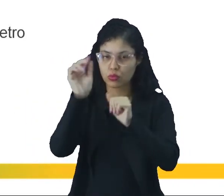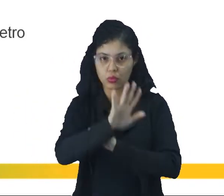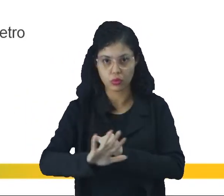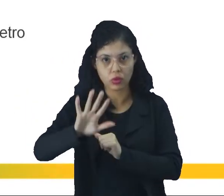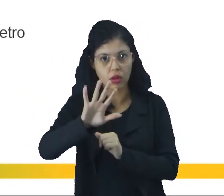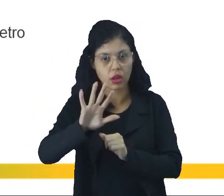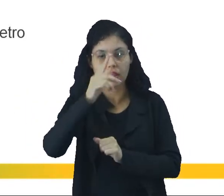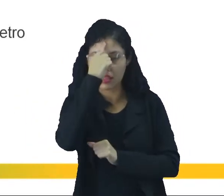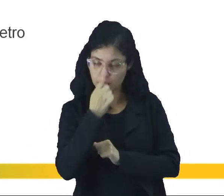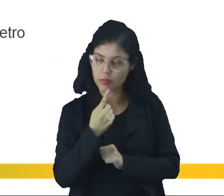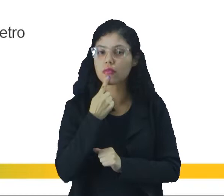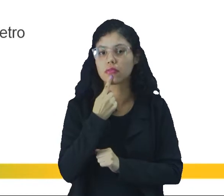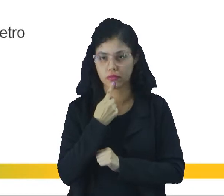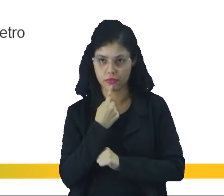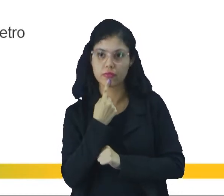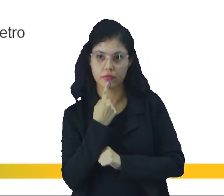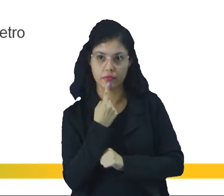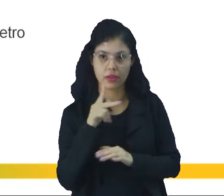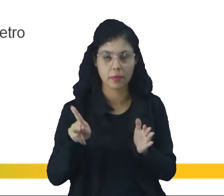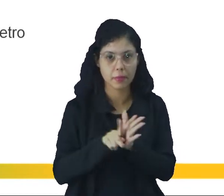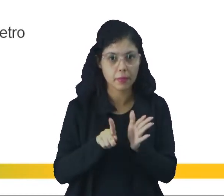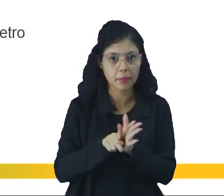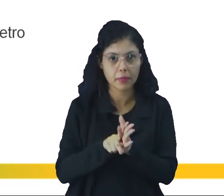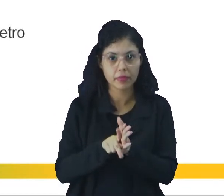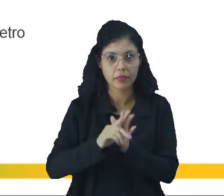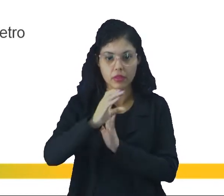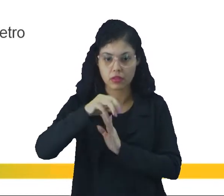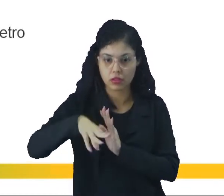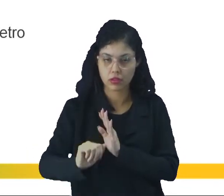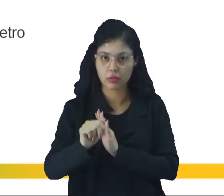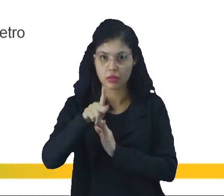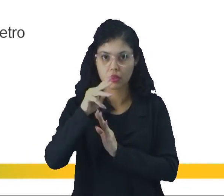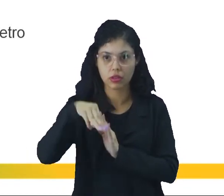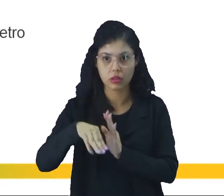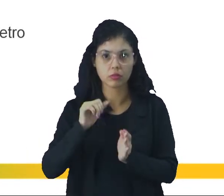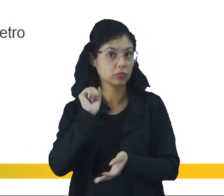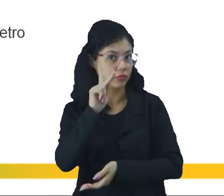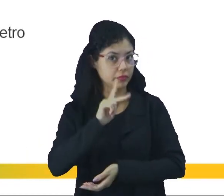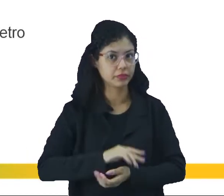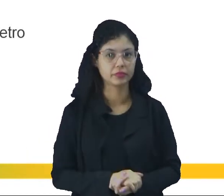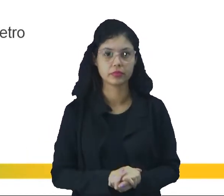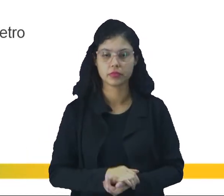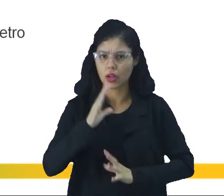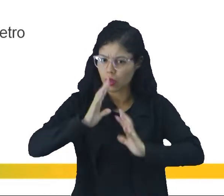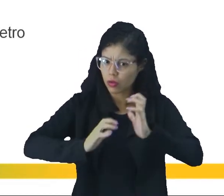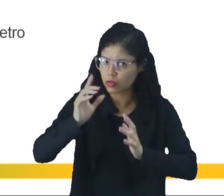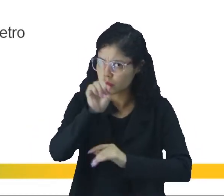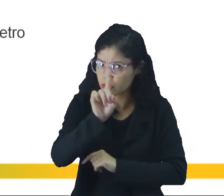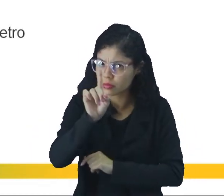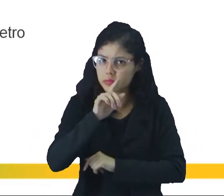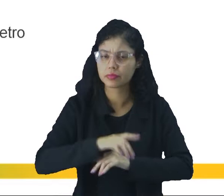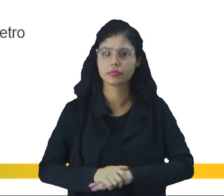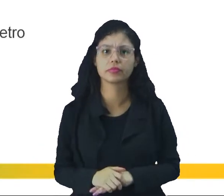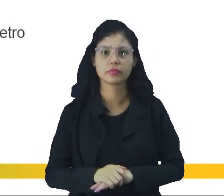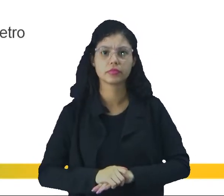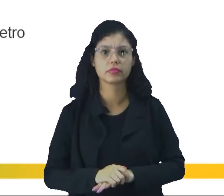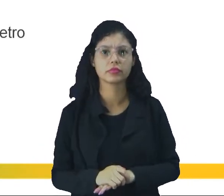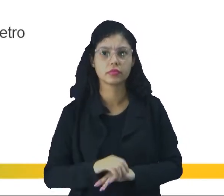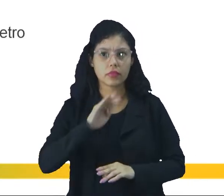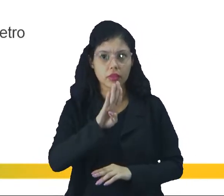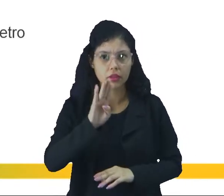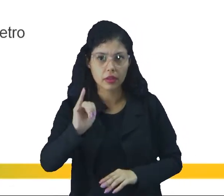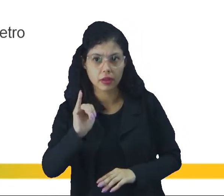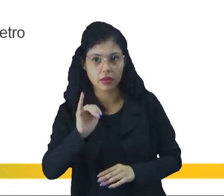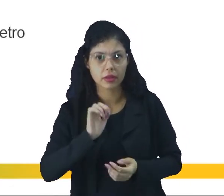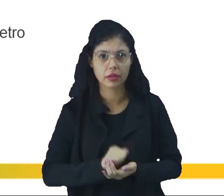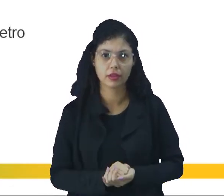os lados da figura. E o perímetro é dado em centímetros, metros ou quilômetro, tá? Não confundir isso aqui, tá? Não confunda